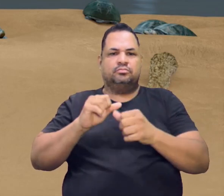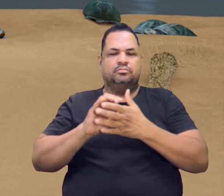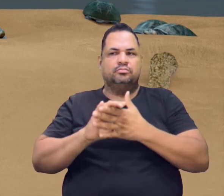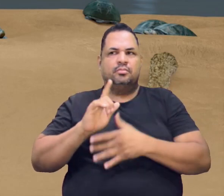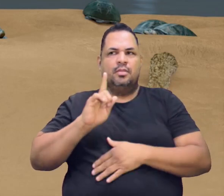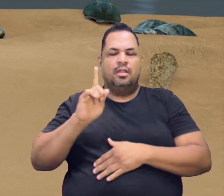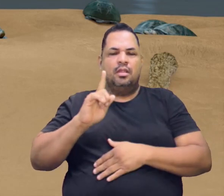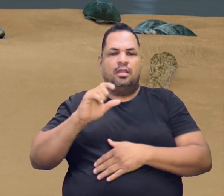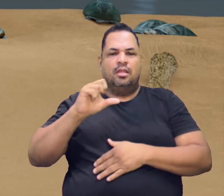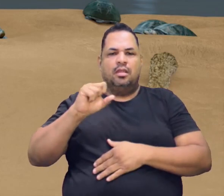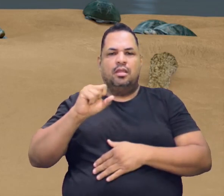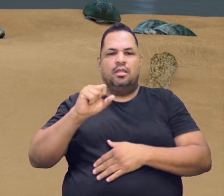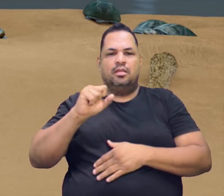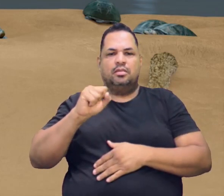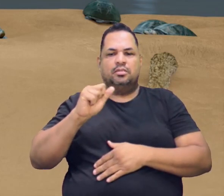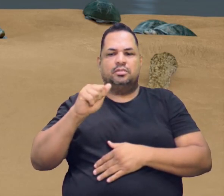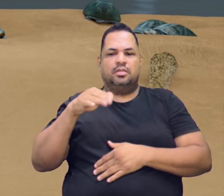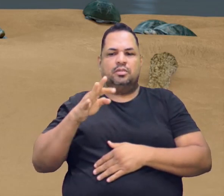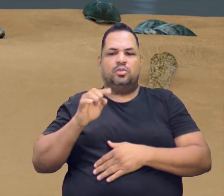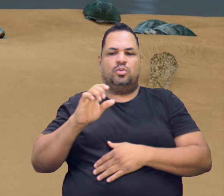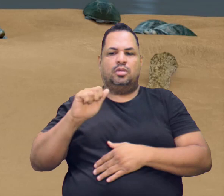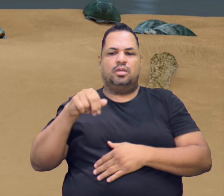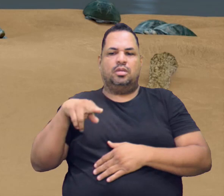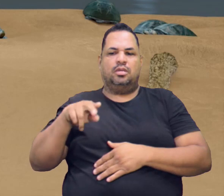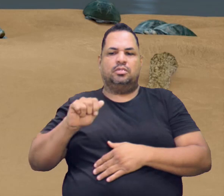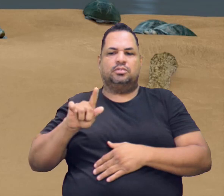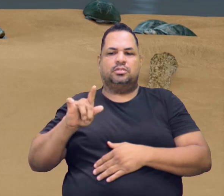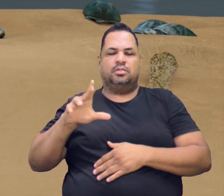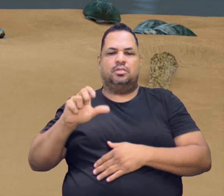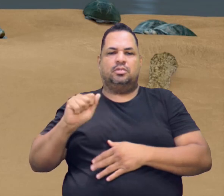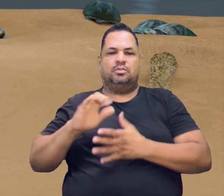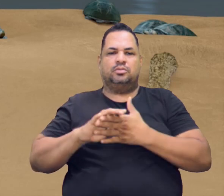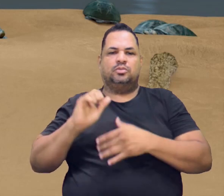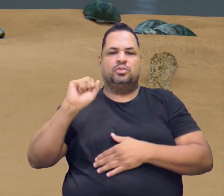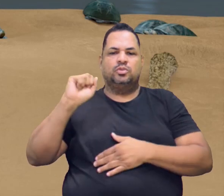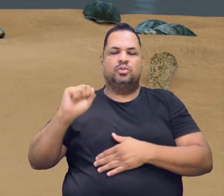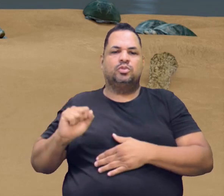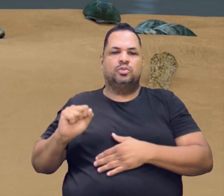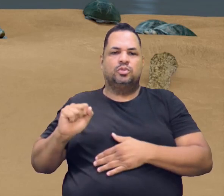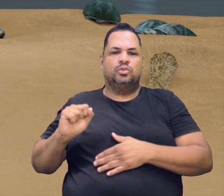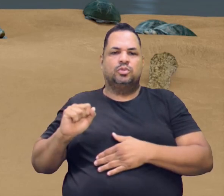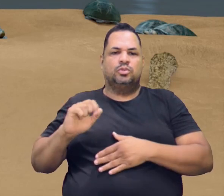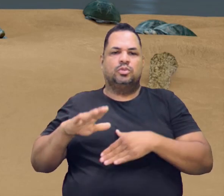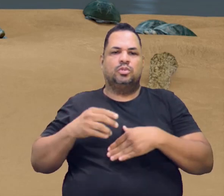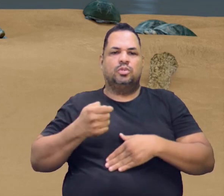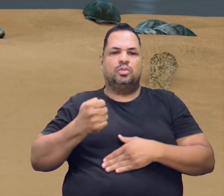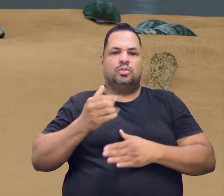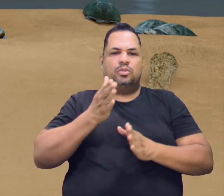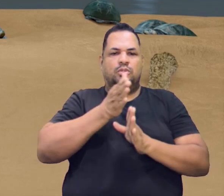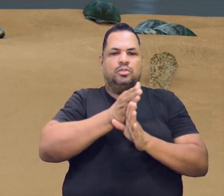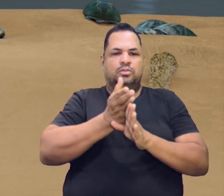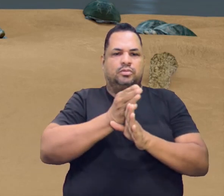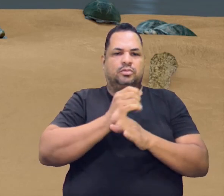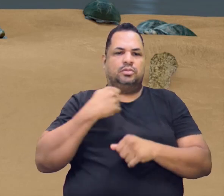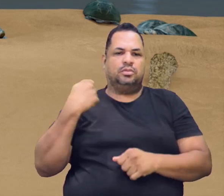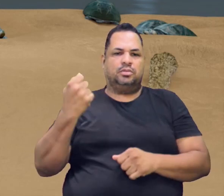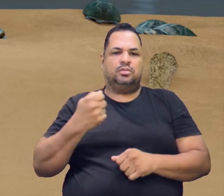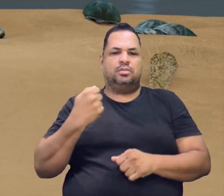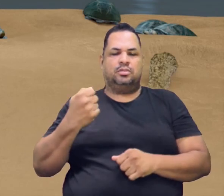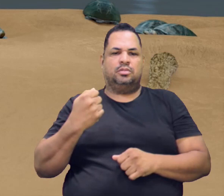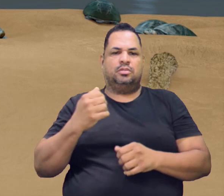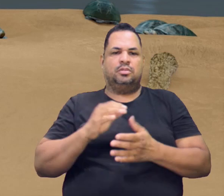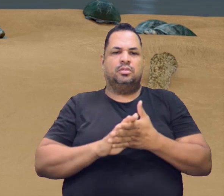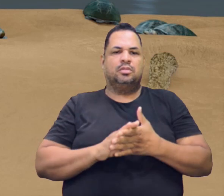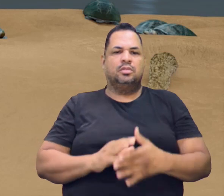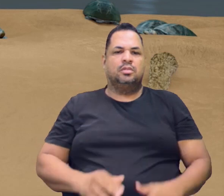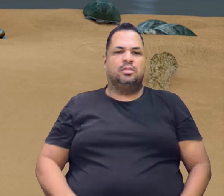Santo Ângelo, bem ao sul do estado do Rio Grande do Sul. Ali quase fronteira com a Argentina. Santo Ângelo,